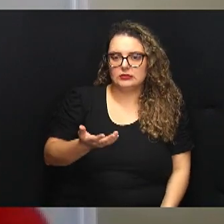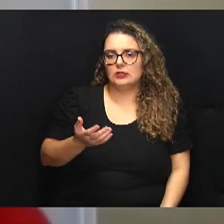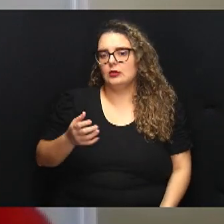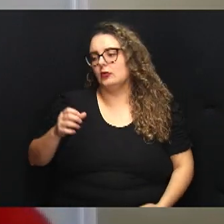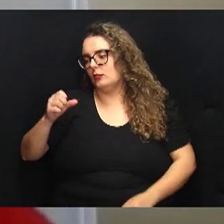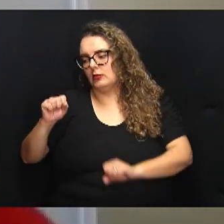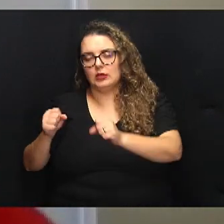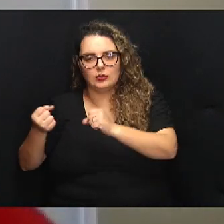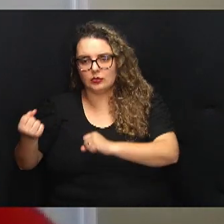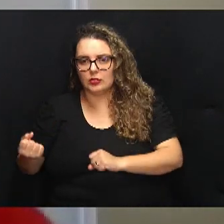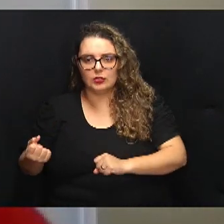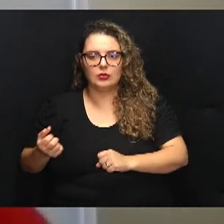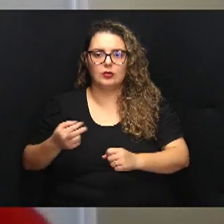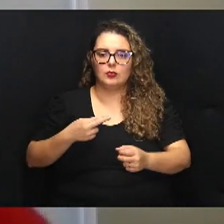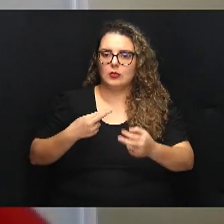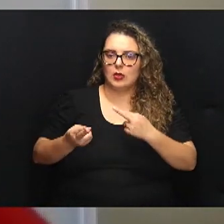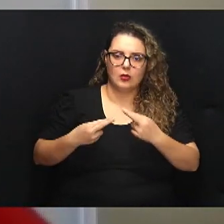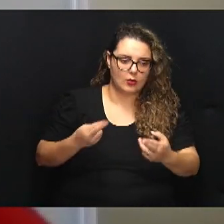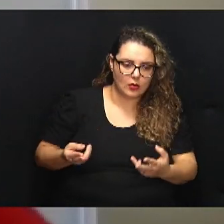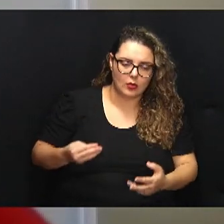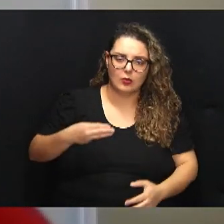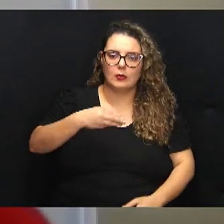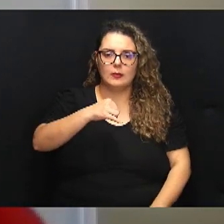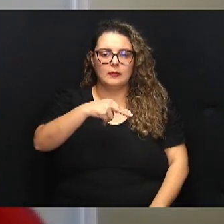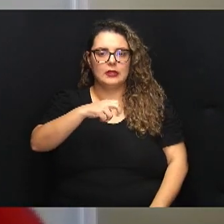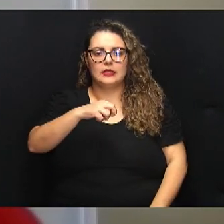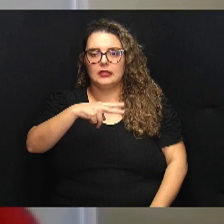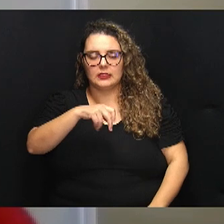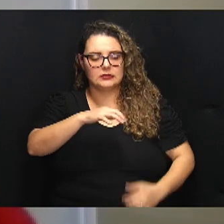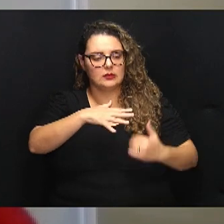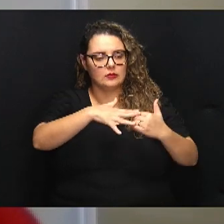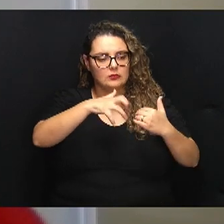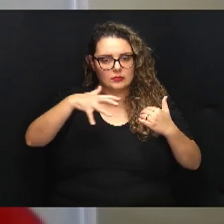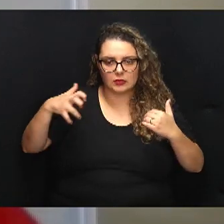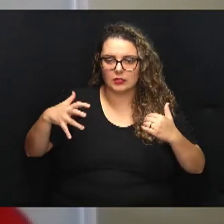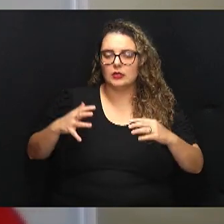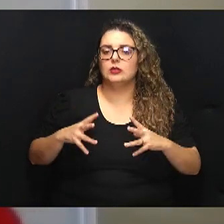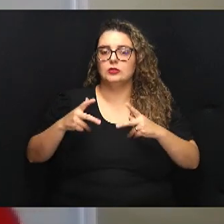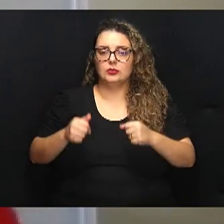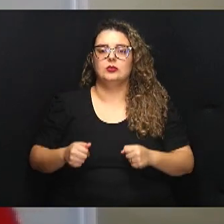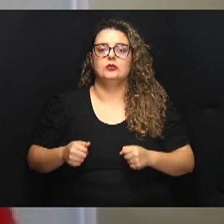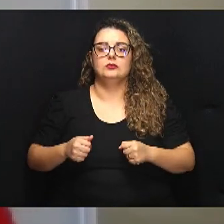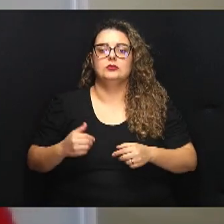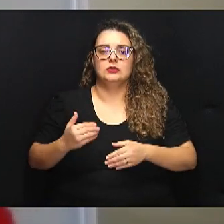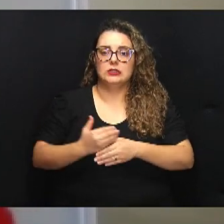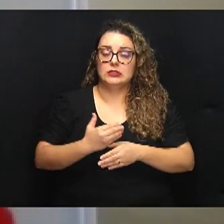indústria, uma rodovia, uma mineração. Todos esses empreendimentos têm